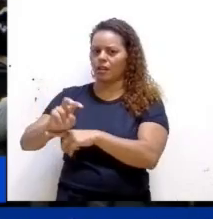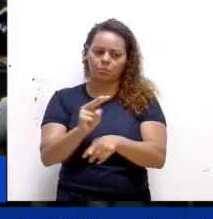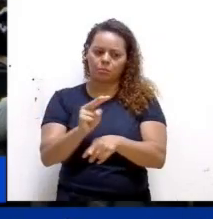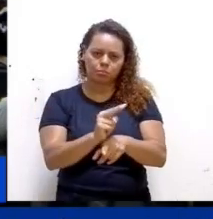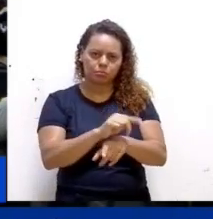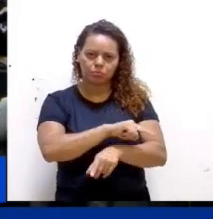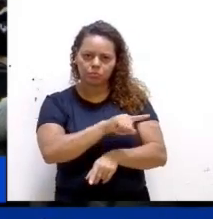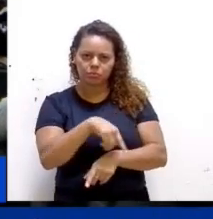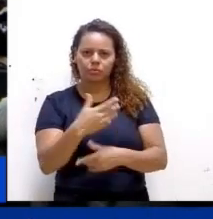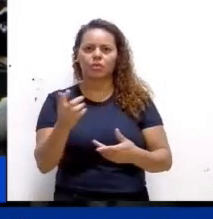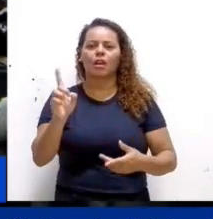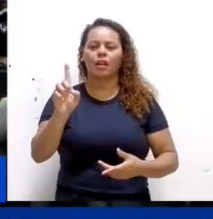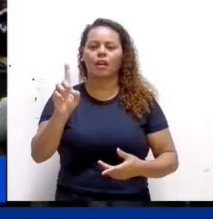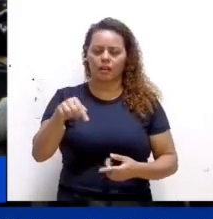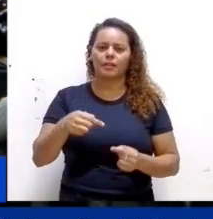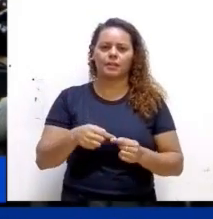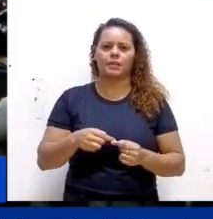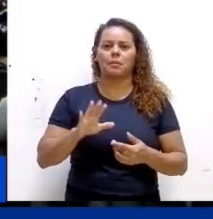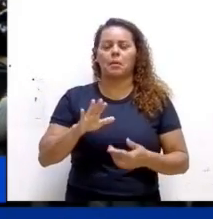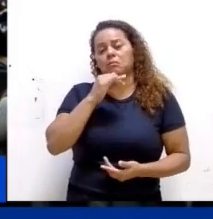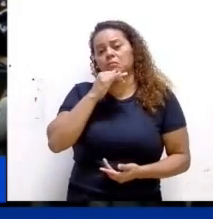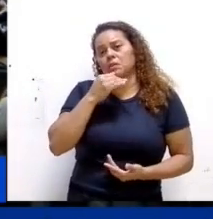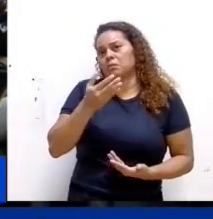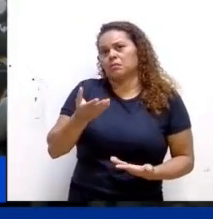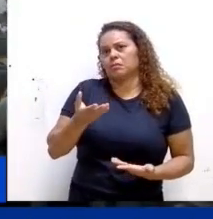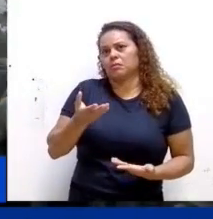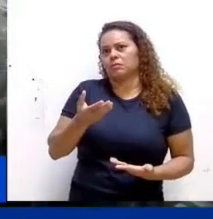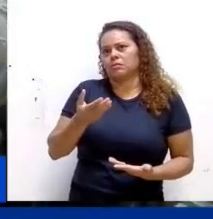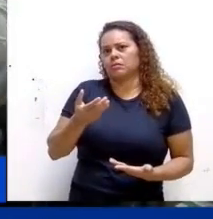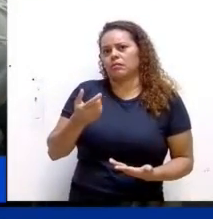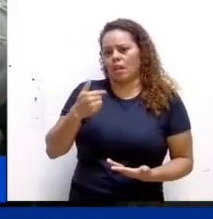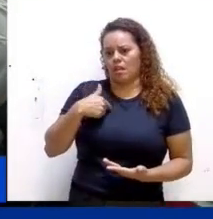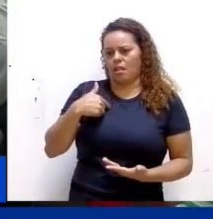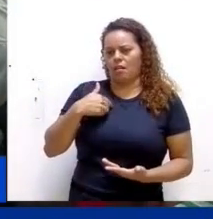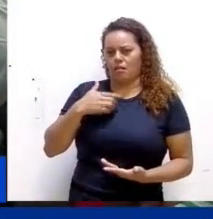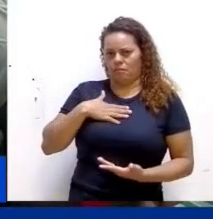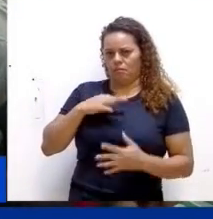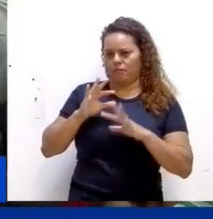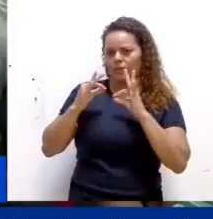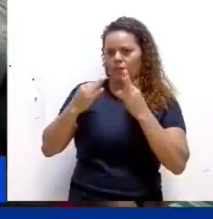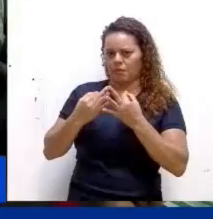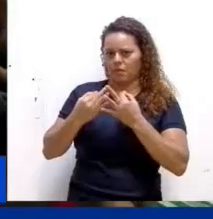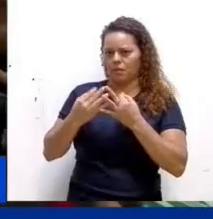Eu não vim, professora, de uma família, meus pais não eram casados,